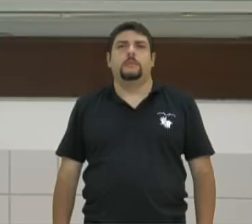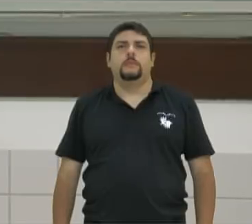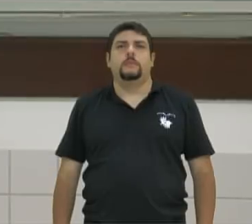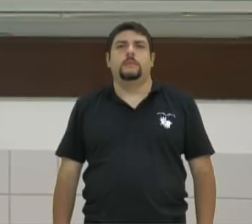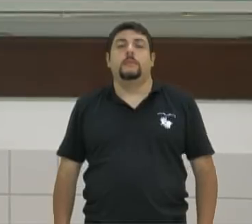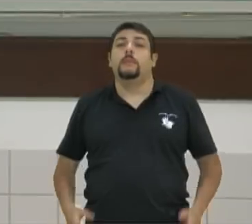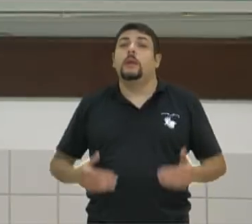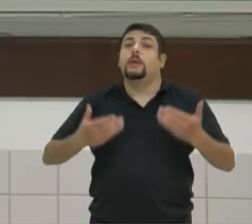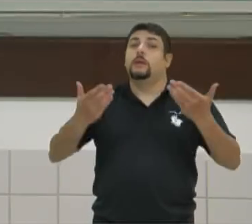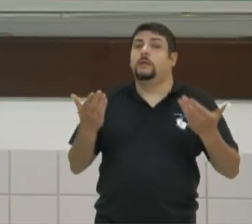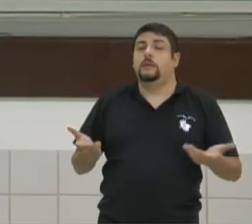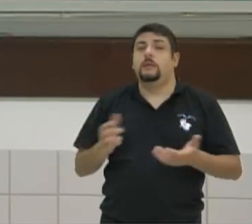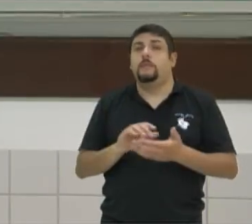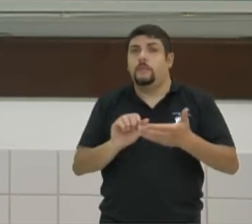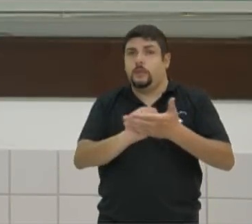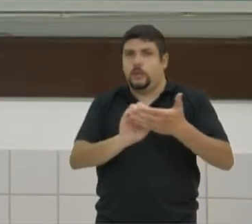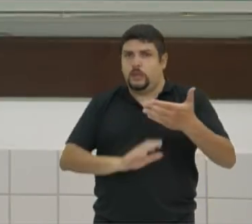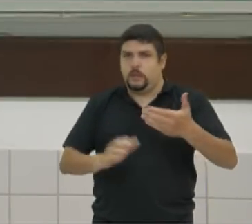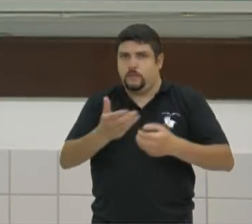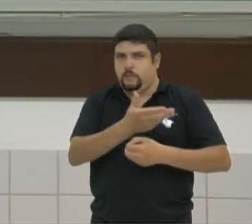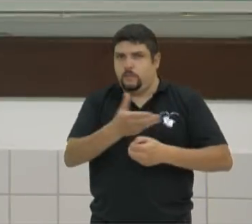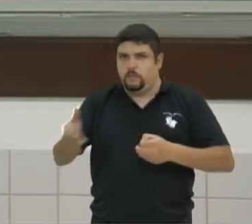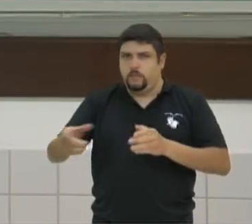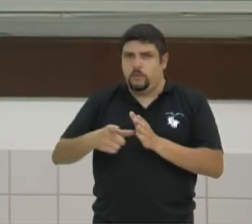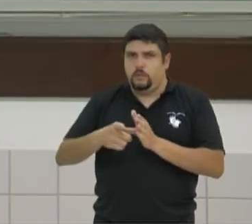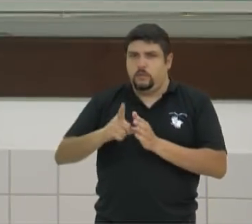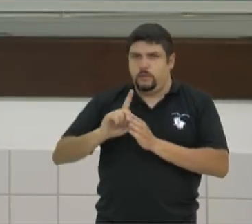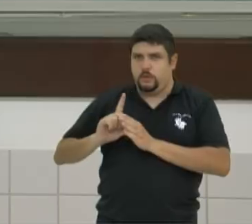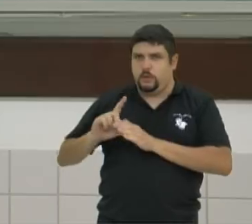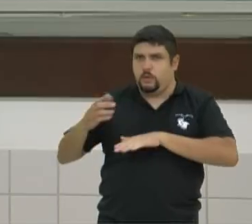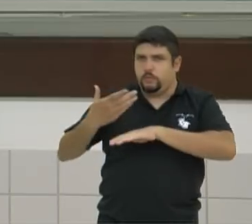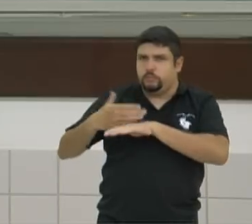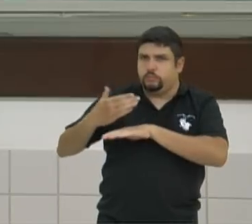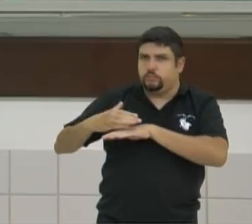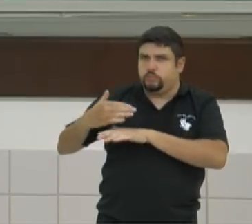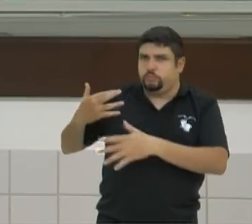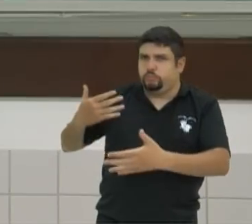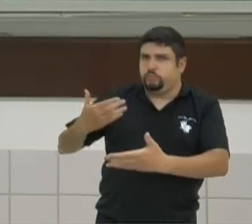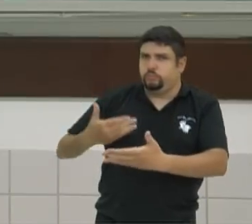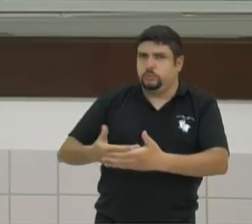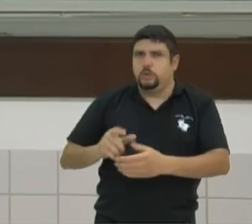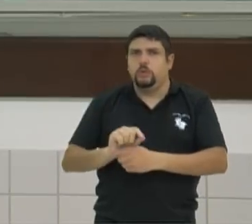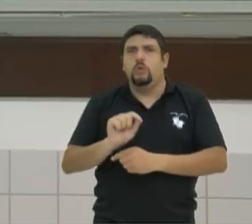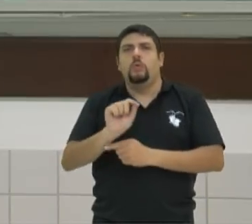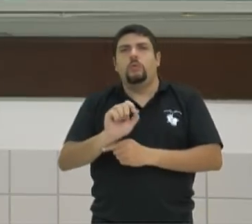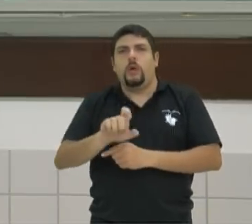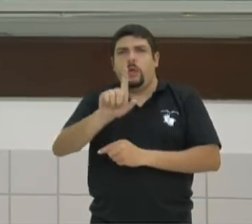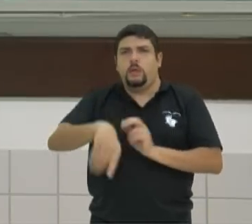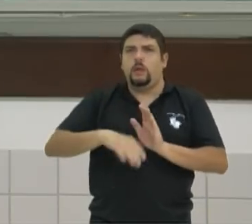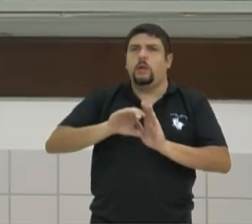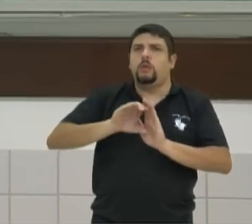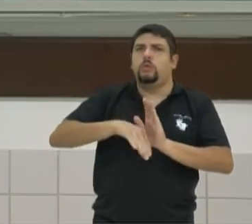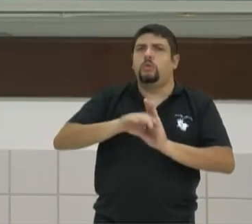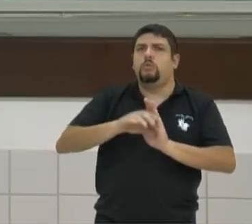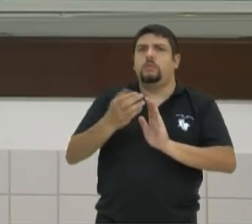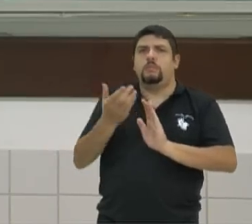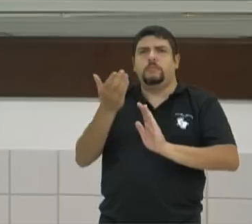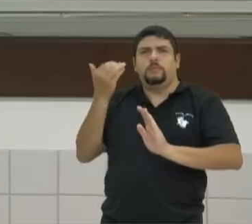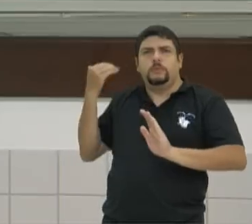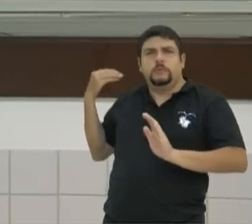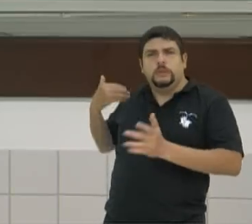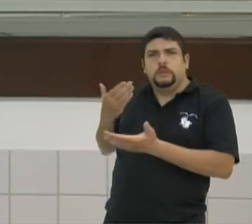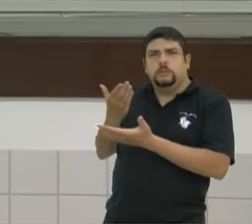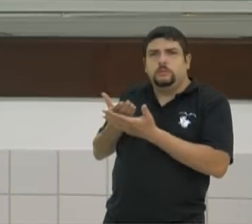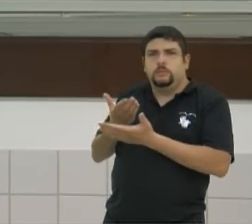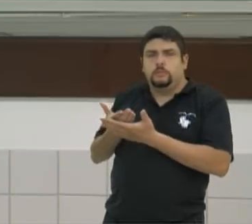Então, pessoal, nos exercícios que eu propus para vocês anteriormente, nós estivemos revisando algumas definições que nós estudamos ao longo dessas aulas de estatística,